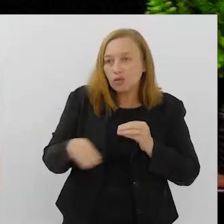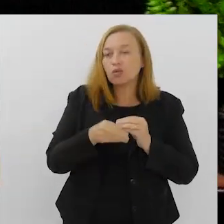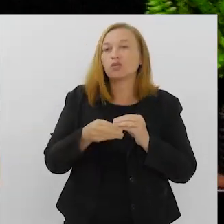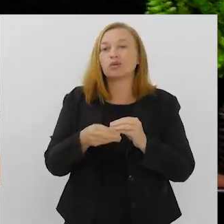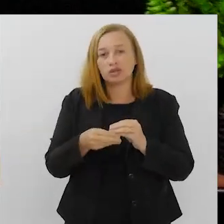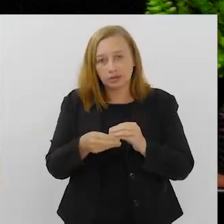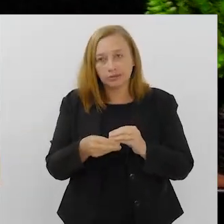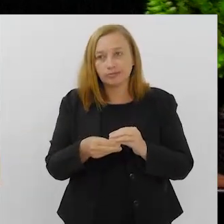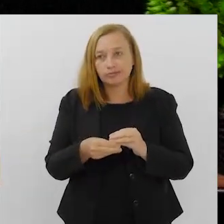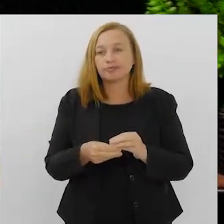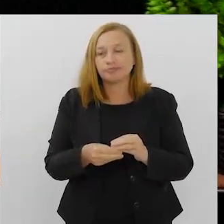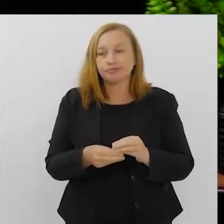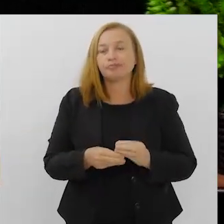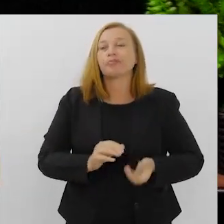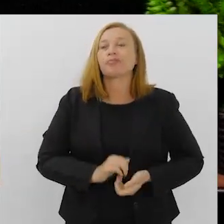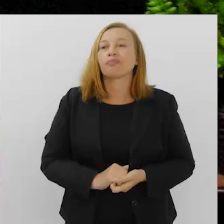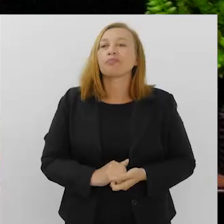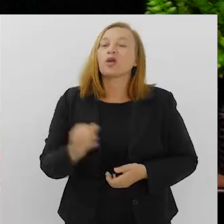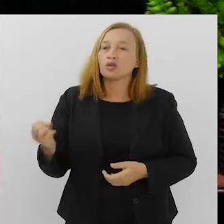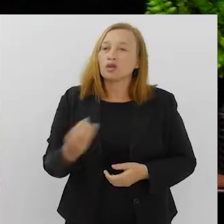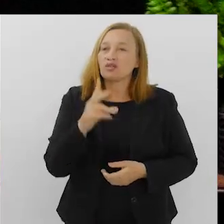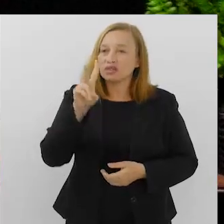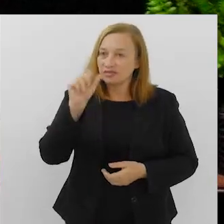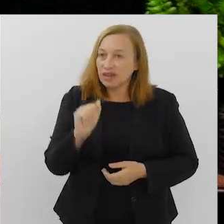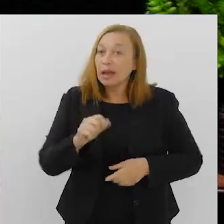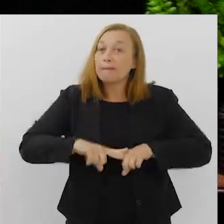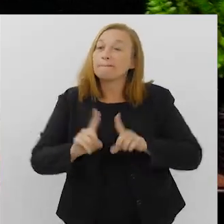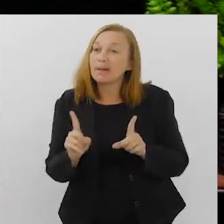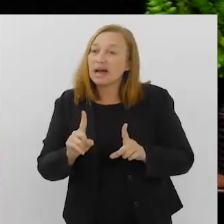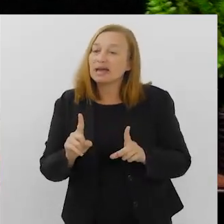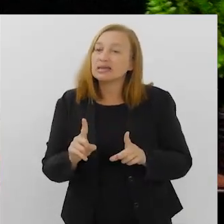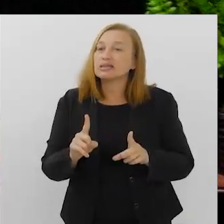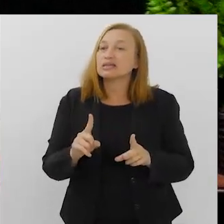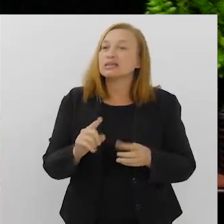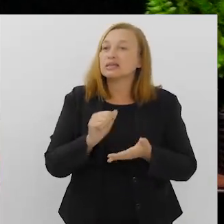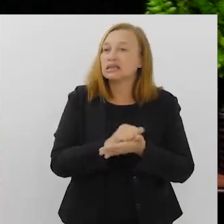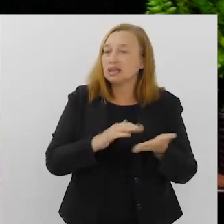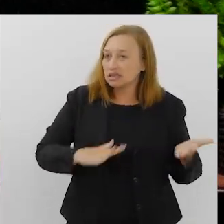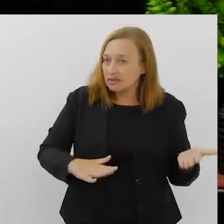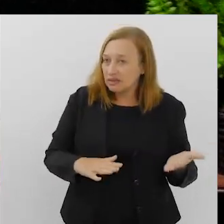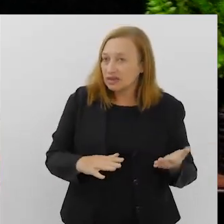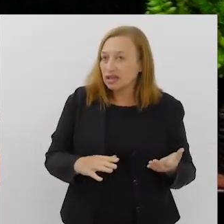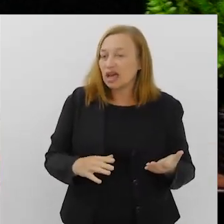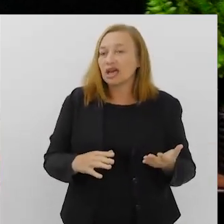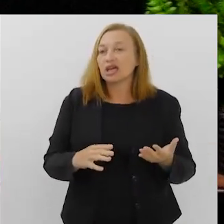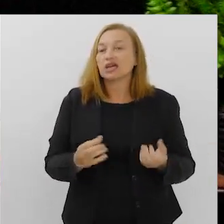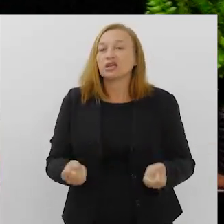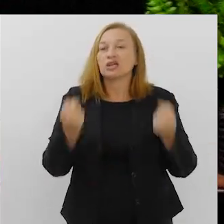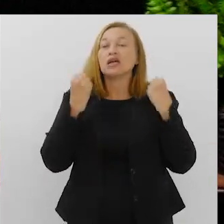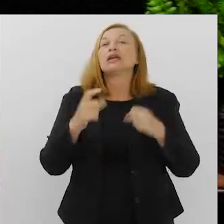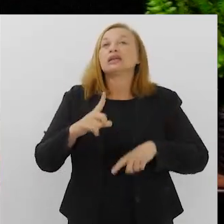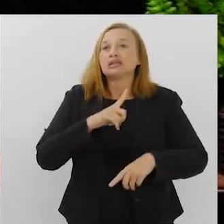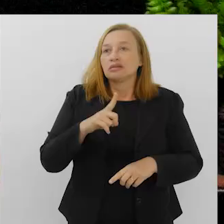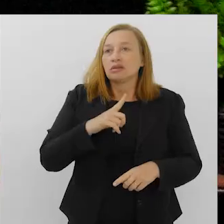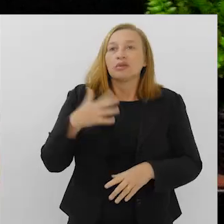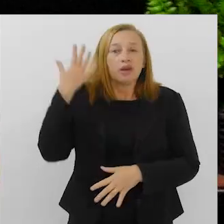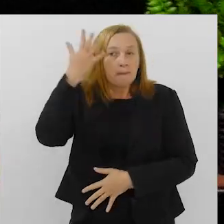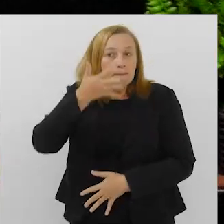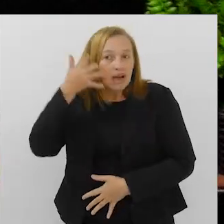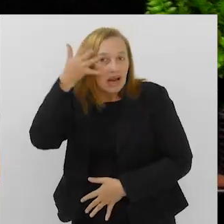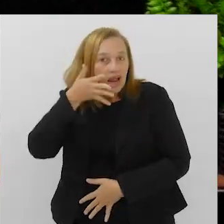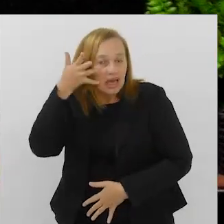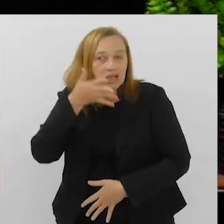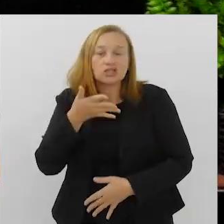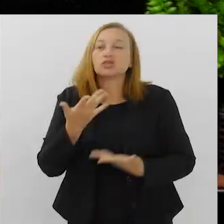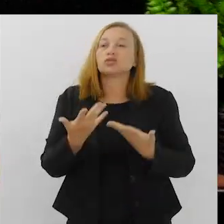gente consegue, ao longo do ano, né, abrir novas vagas, sim. Mas, para além das atividades sistemáticas, sempre temos